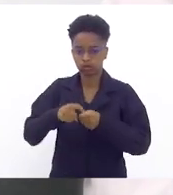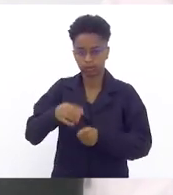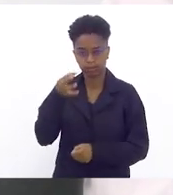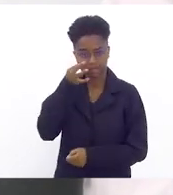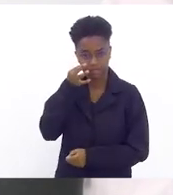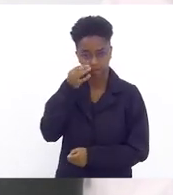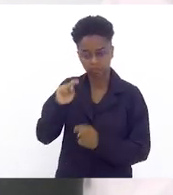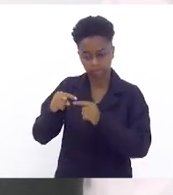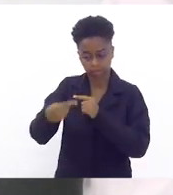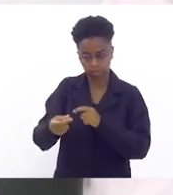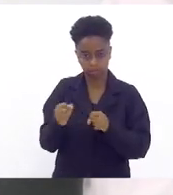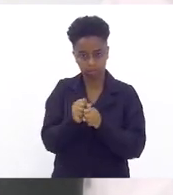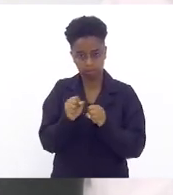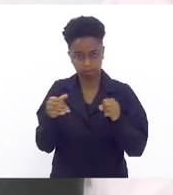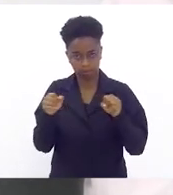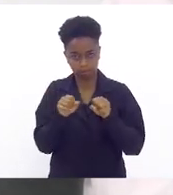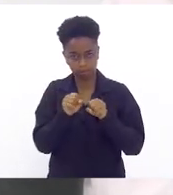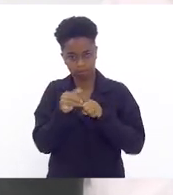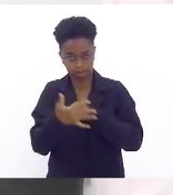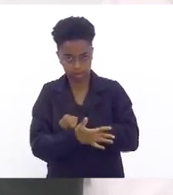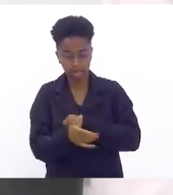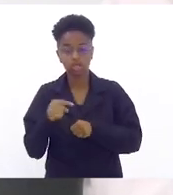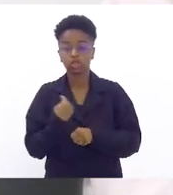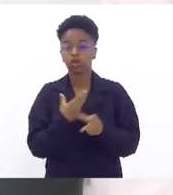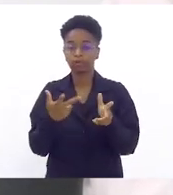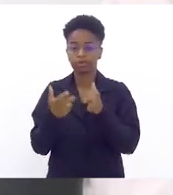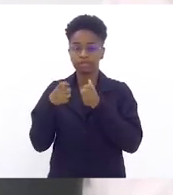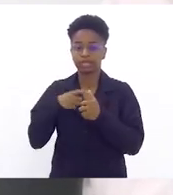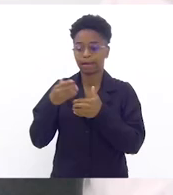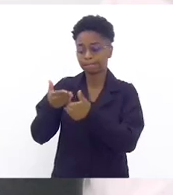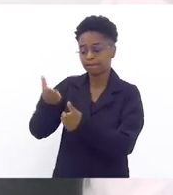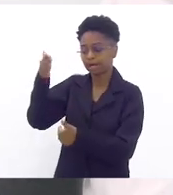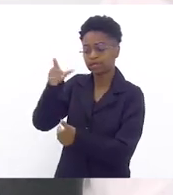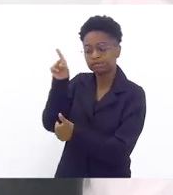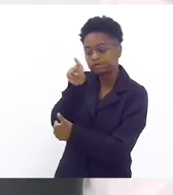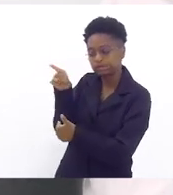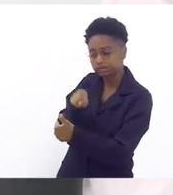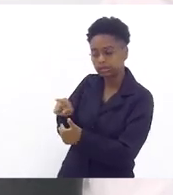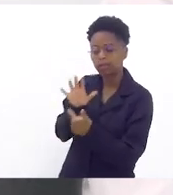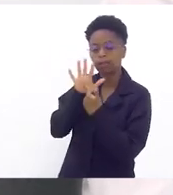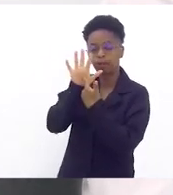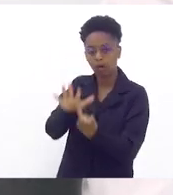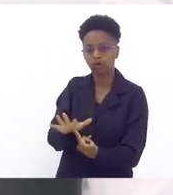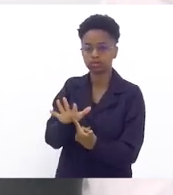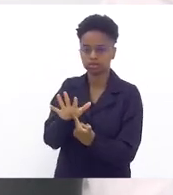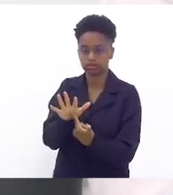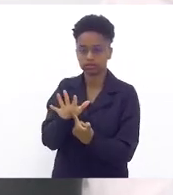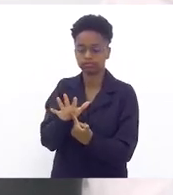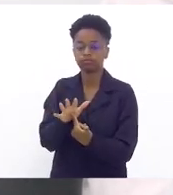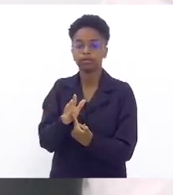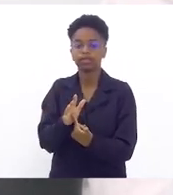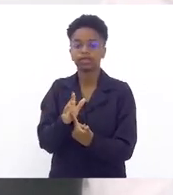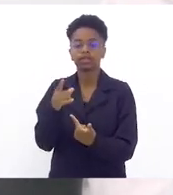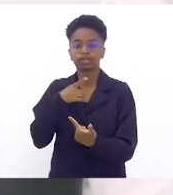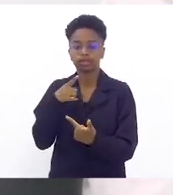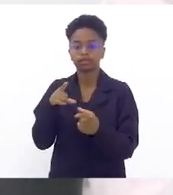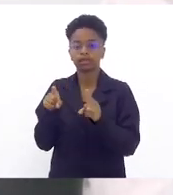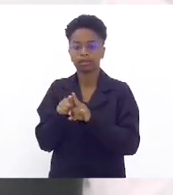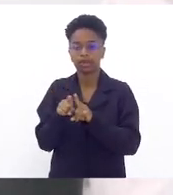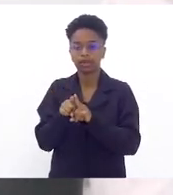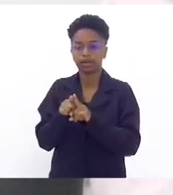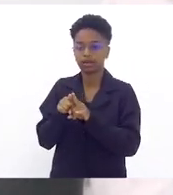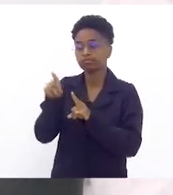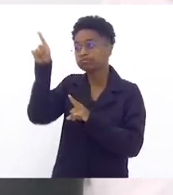pandemia observamos que uma das paredes do prédio trincou deixando aparente uma rachadura considerável que percorre toda a extensão da parede